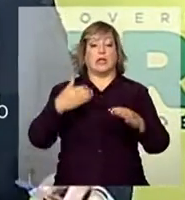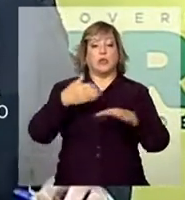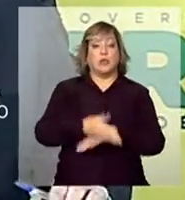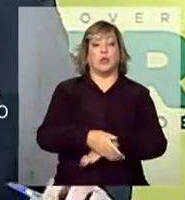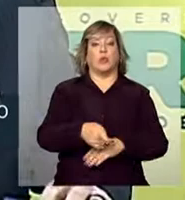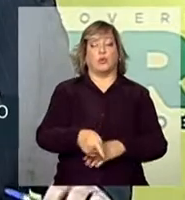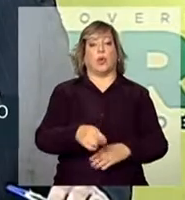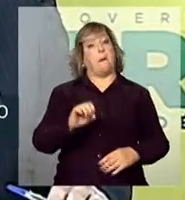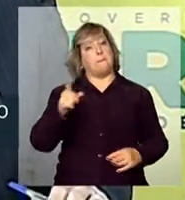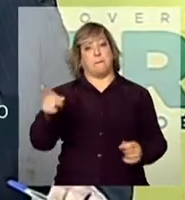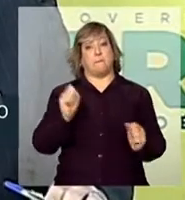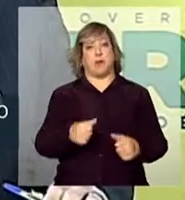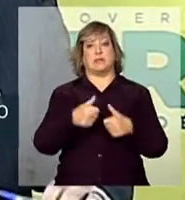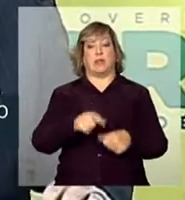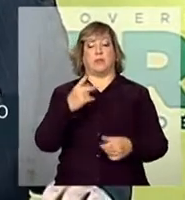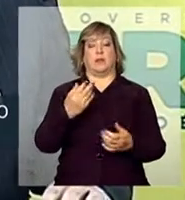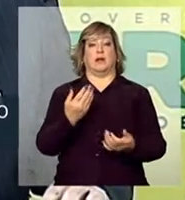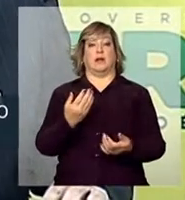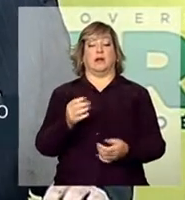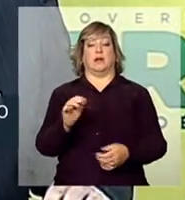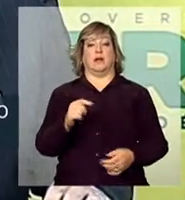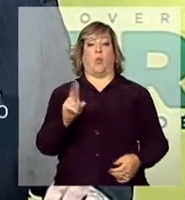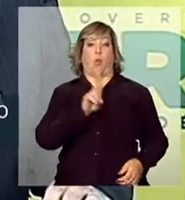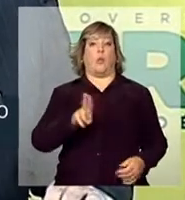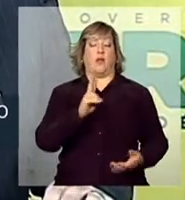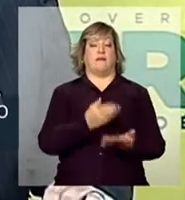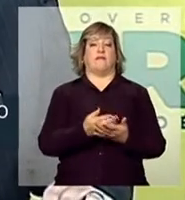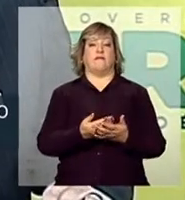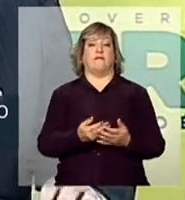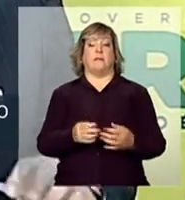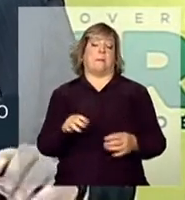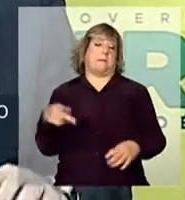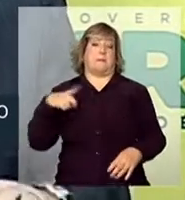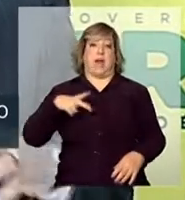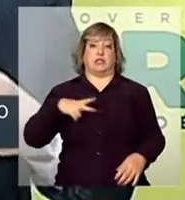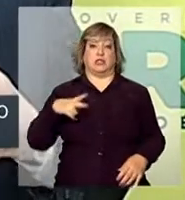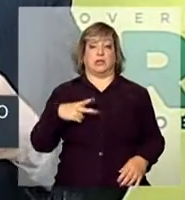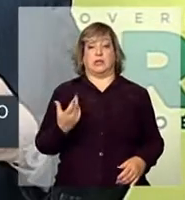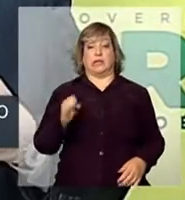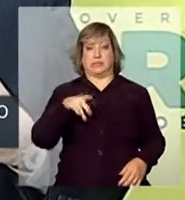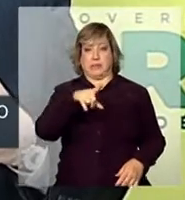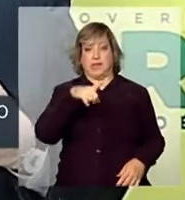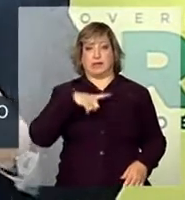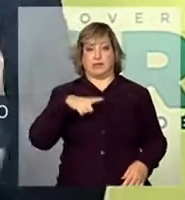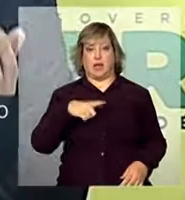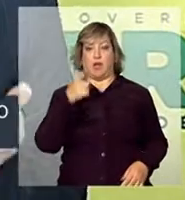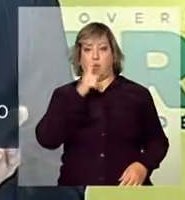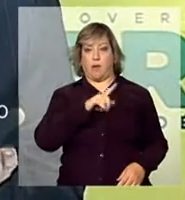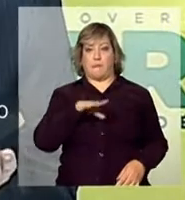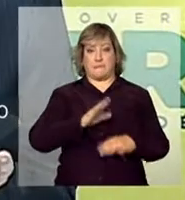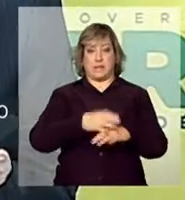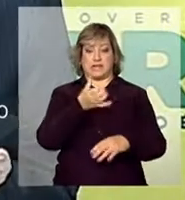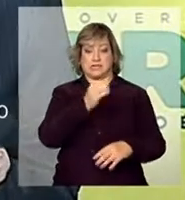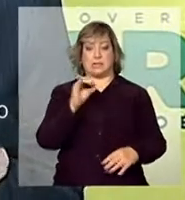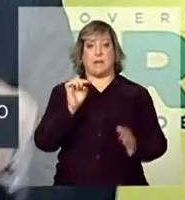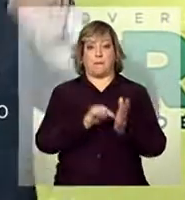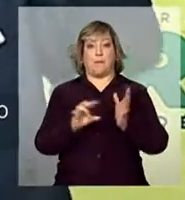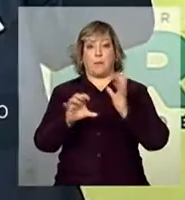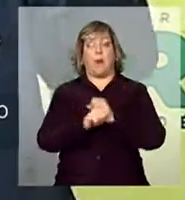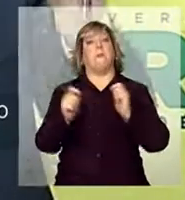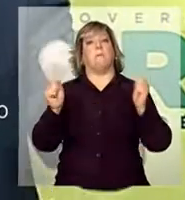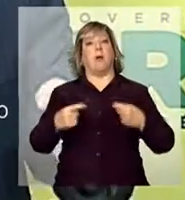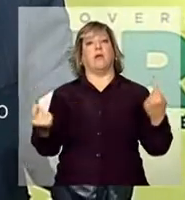mesmo que ele pode dar uma necessidade particular eu não precisa ter entrado na velocidade Federal se ele tirou 600 por mais de 600 pontos ele pode disputar vaga